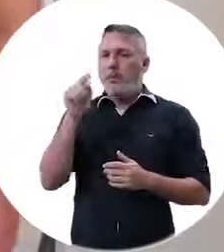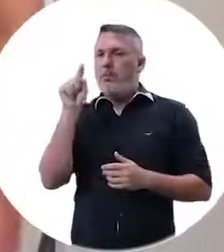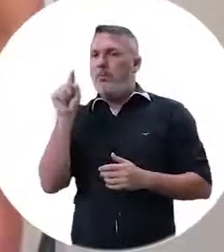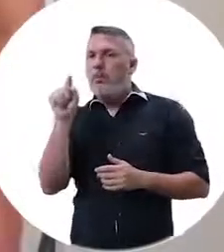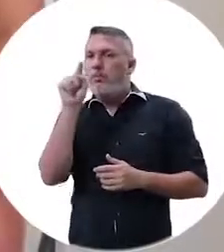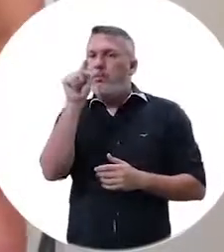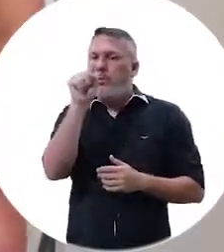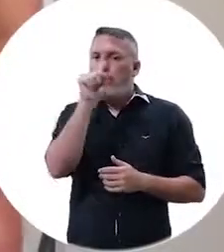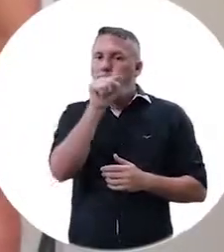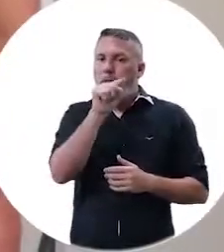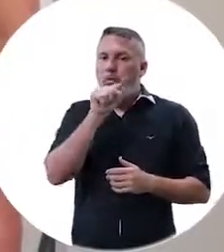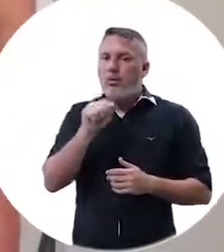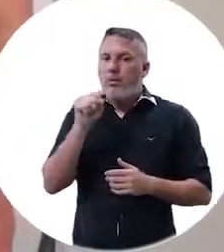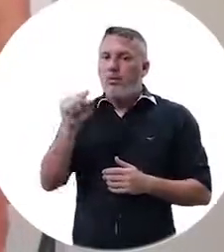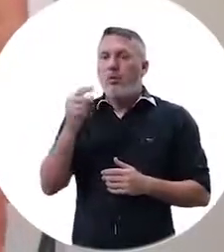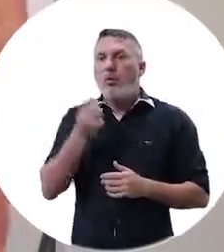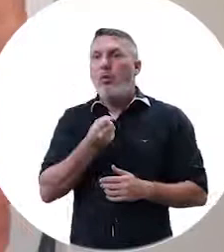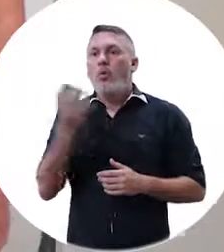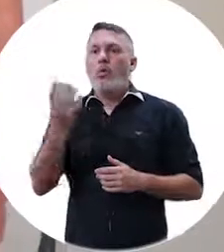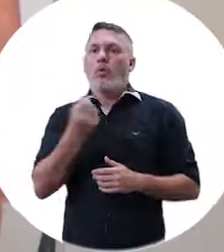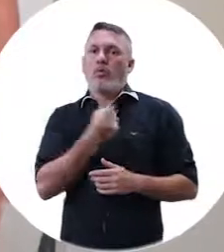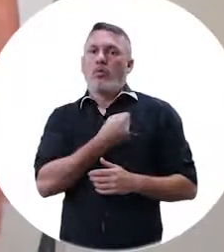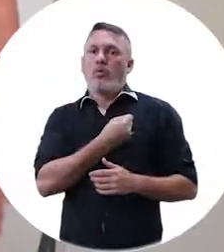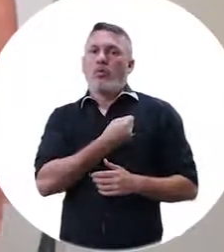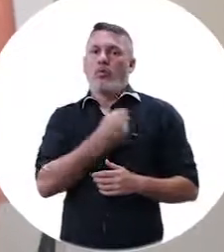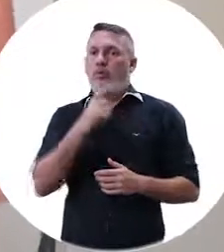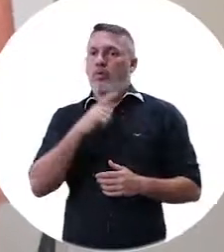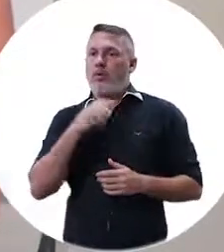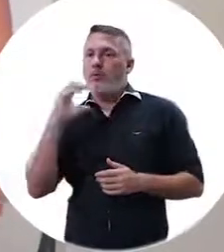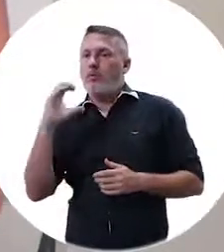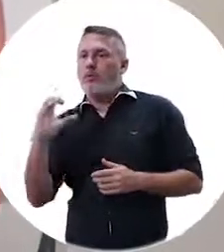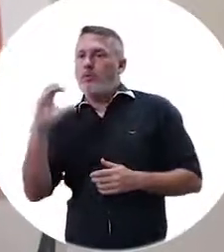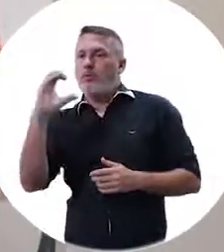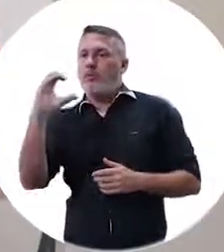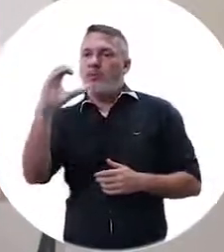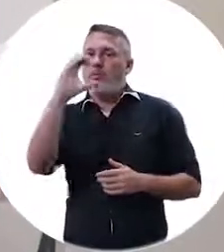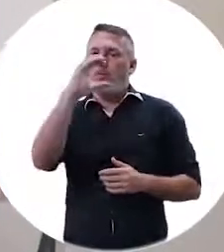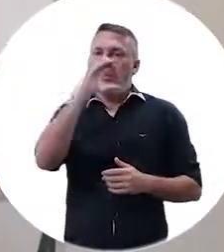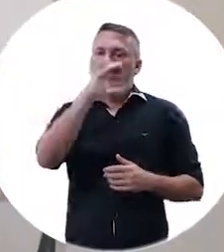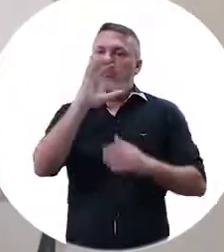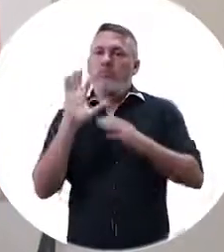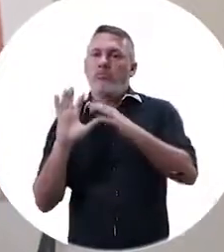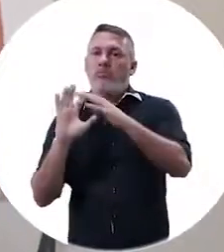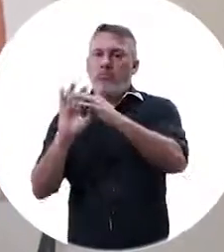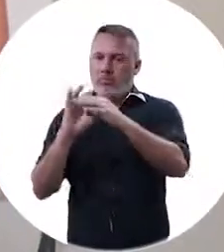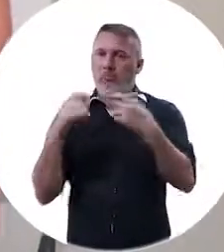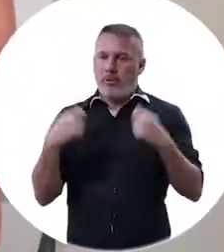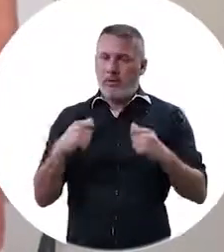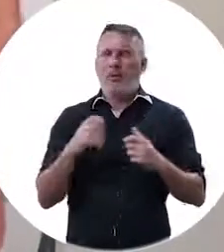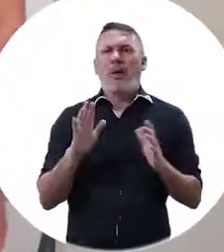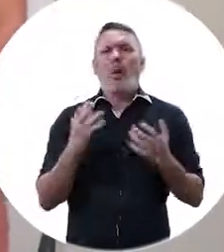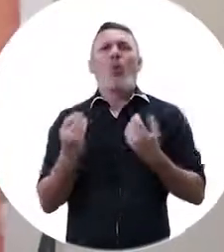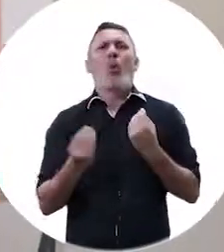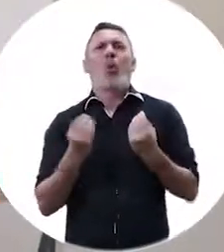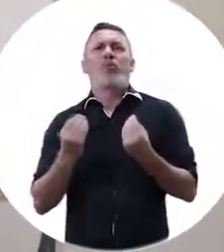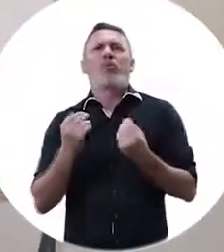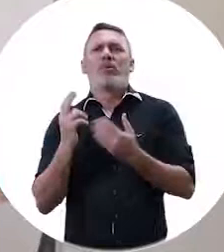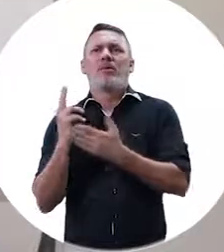Você precisa enumerar essa cadeia principal com que os carbonos associados aos radicais recebam o menor número